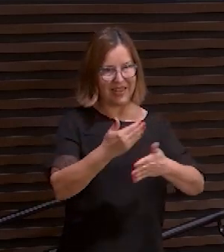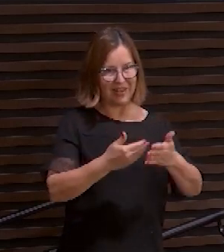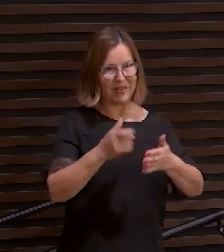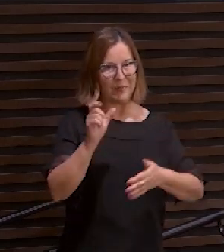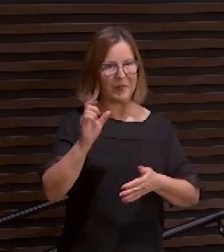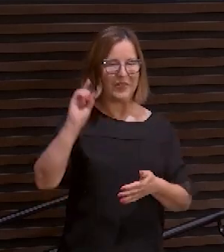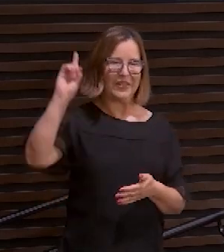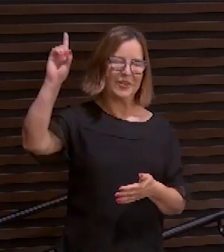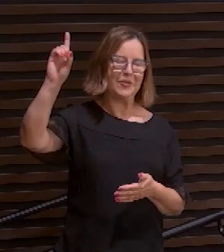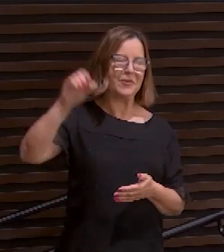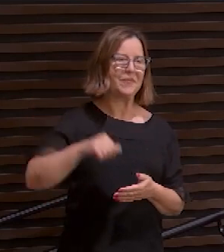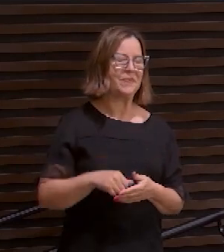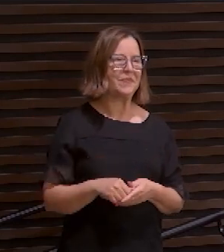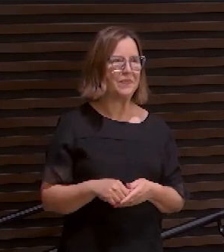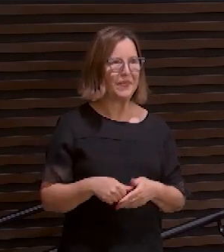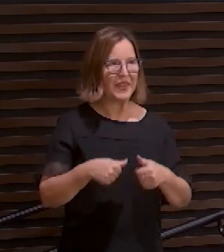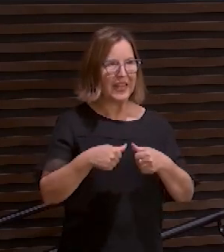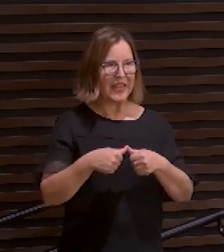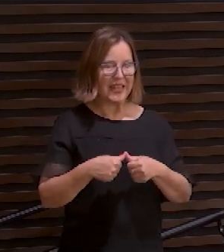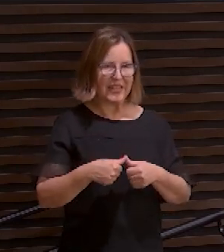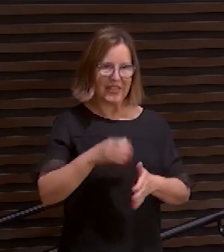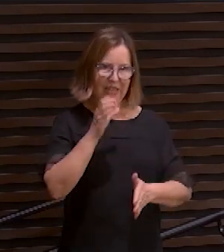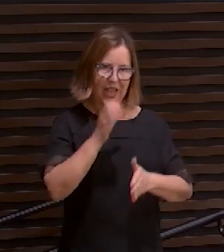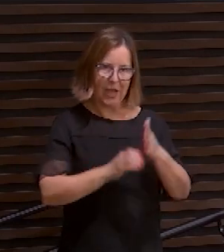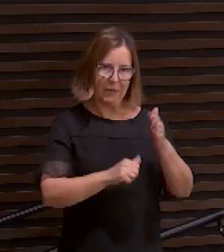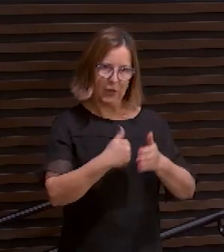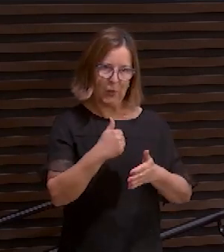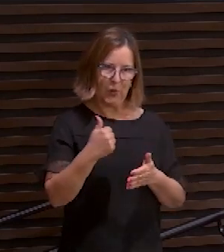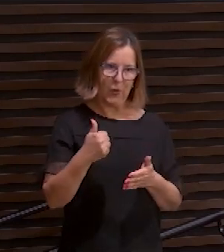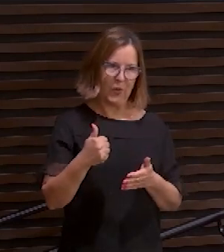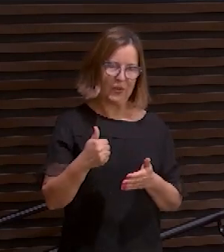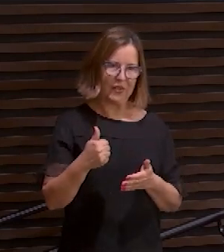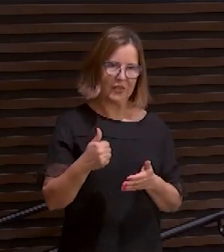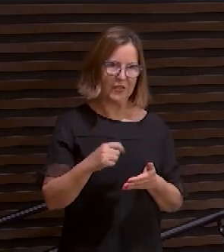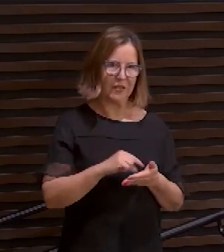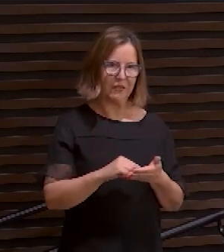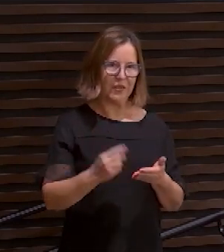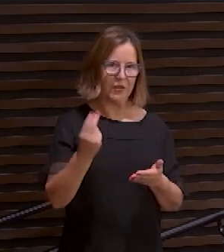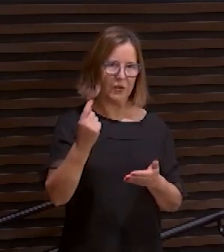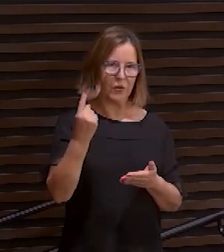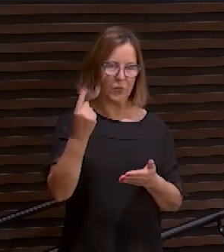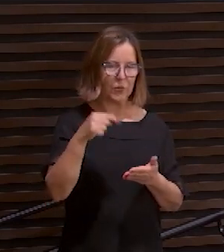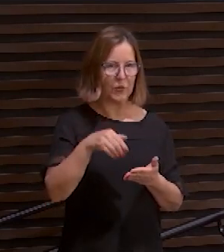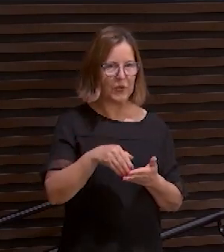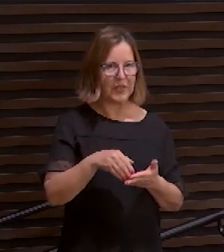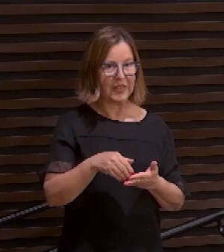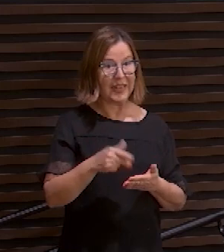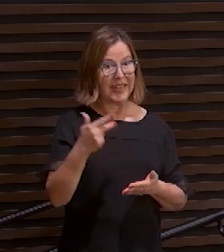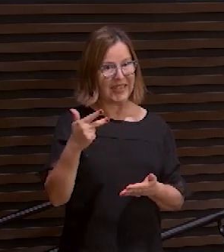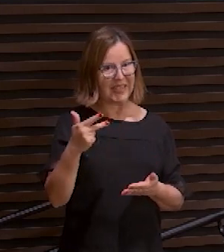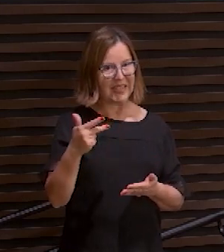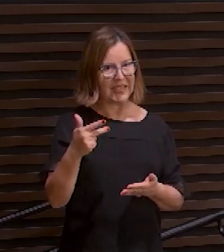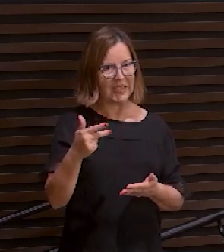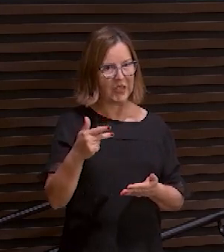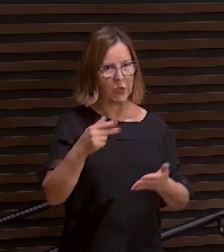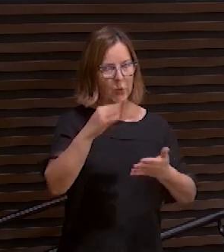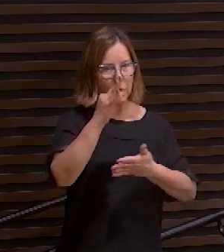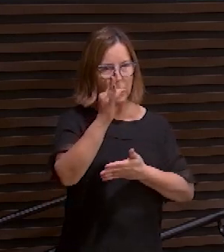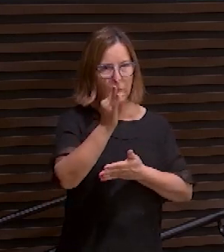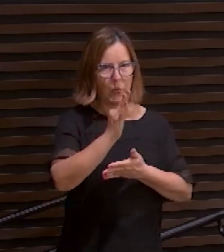Esse texto de Hebreus capítulo 11, 1 a 3, é um dos textos mais citados